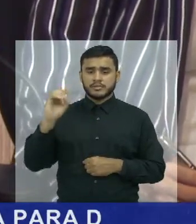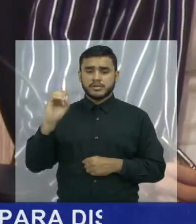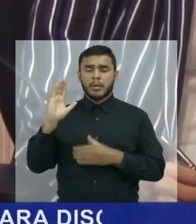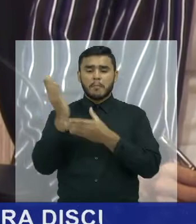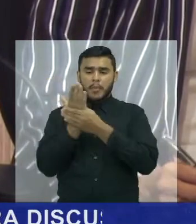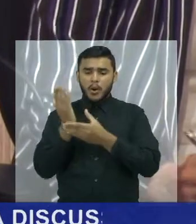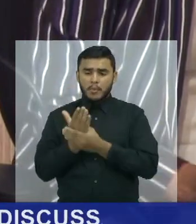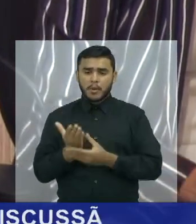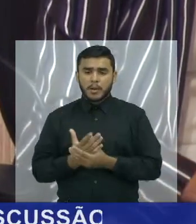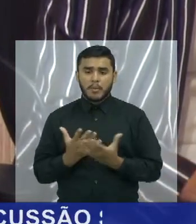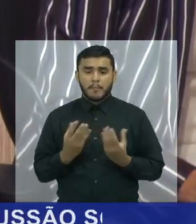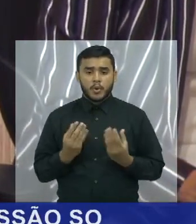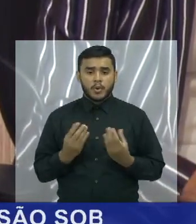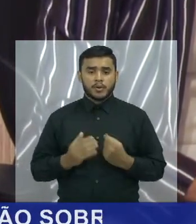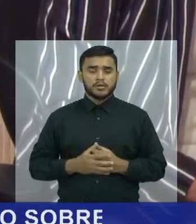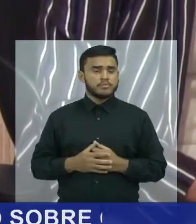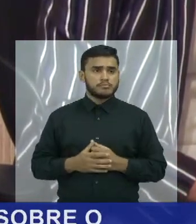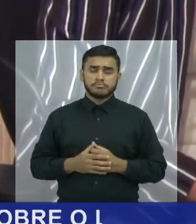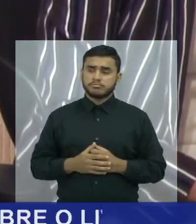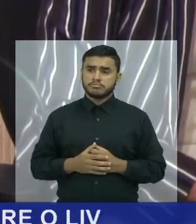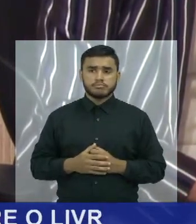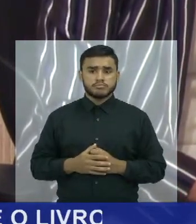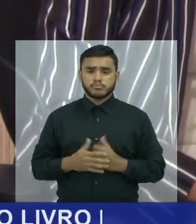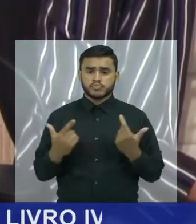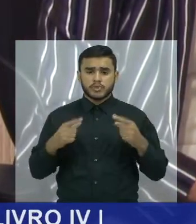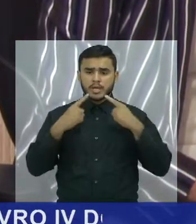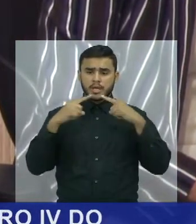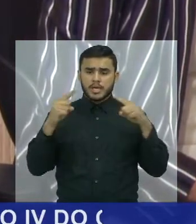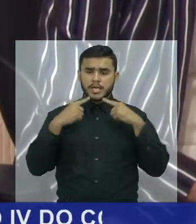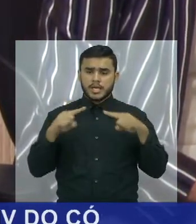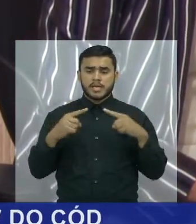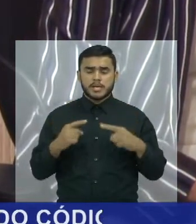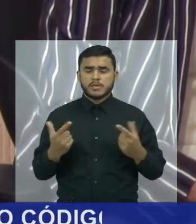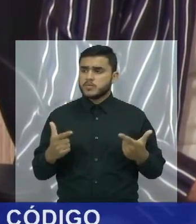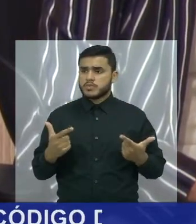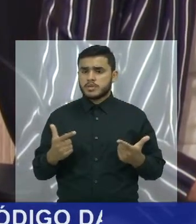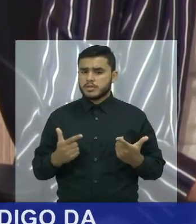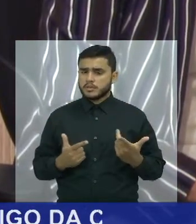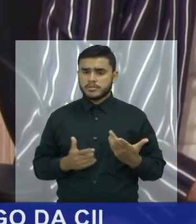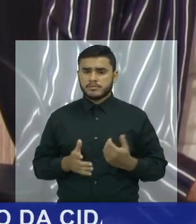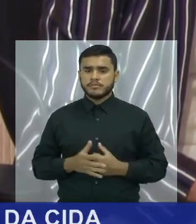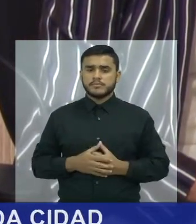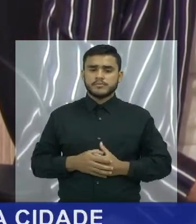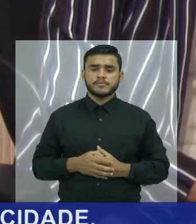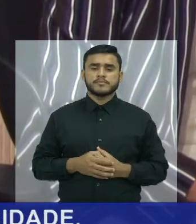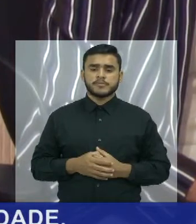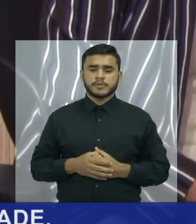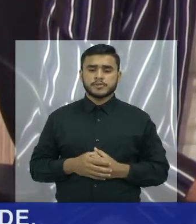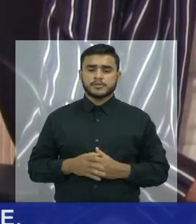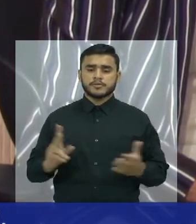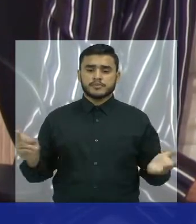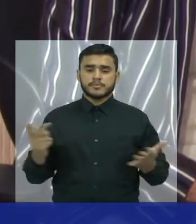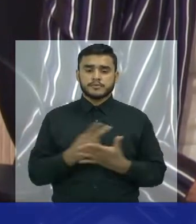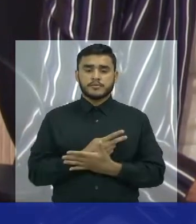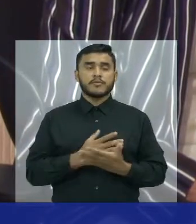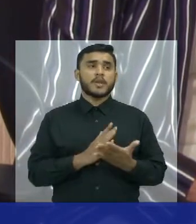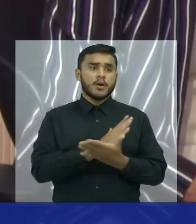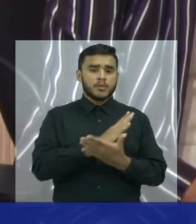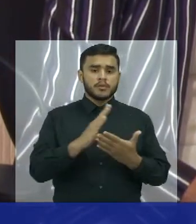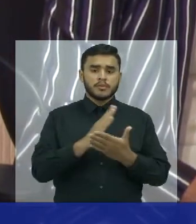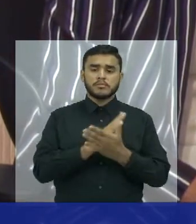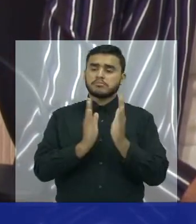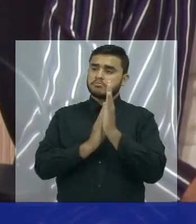250, já seria muito, e a gente não recebe tantas reclamações assim, e, vez por outra, a gente até recebe elogio,